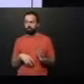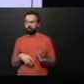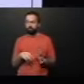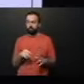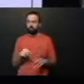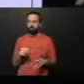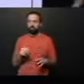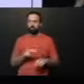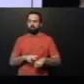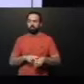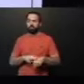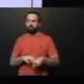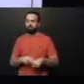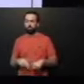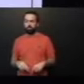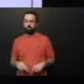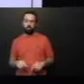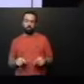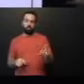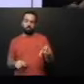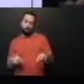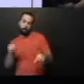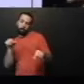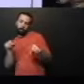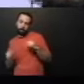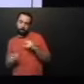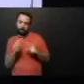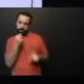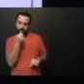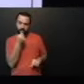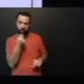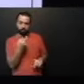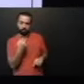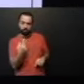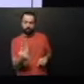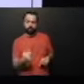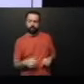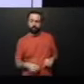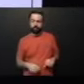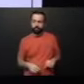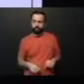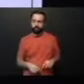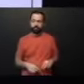lapisinho vermelho, pega o lápis verde e vamos circular.